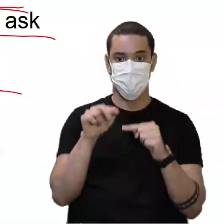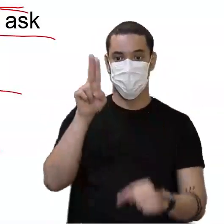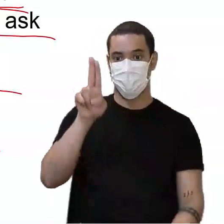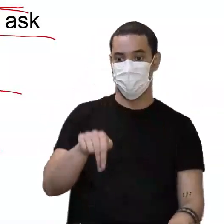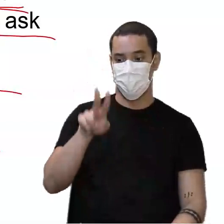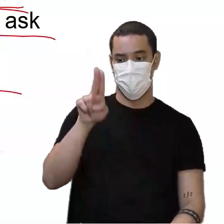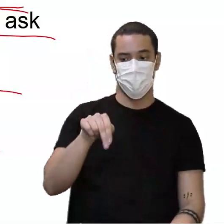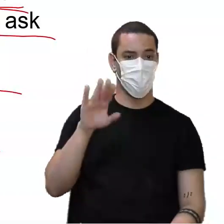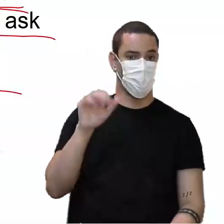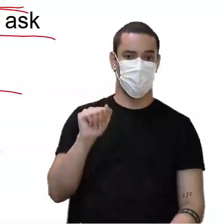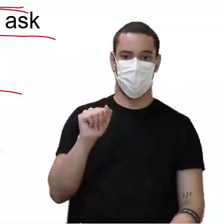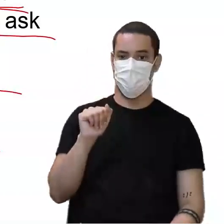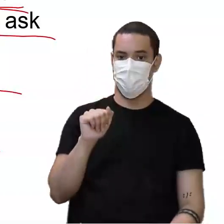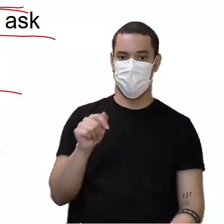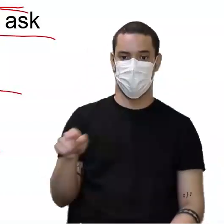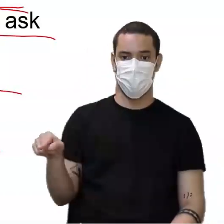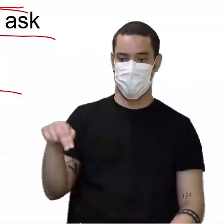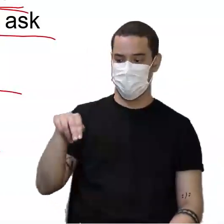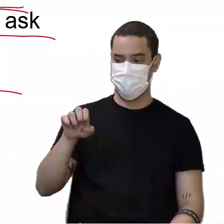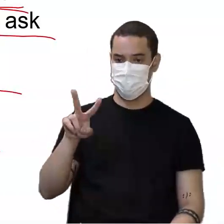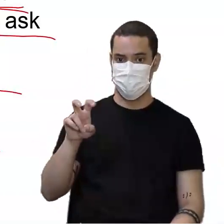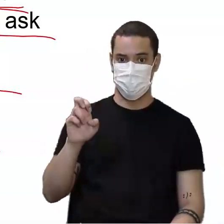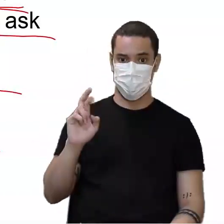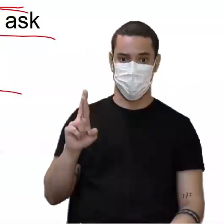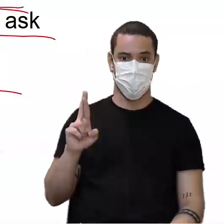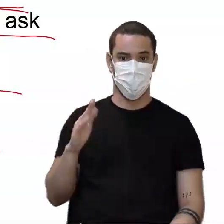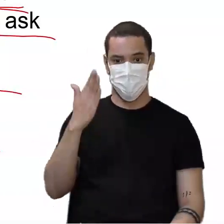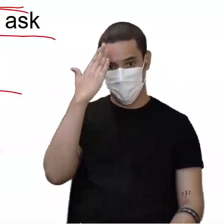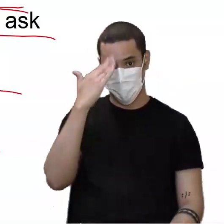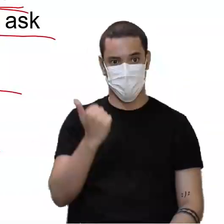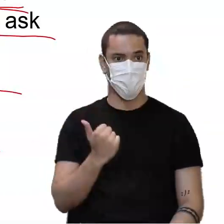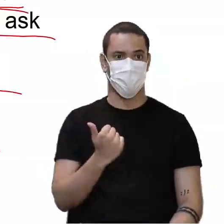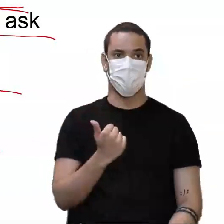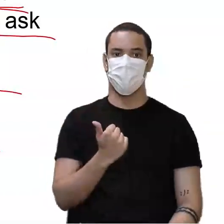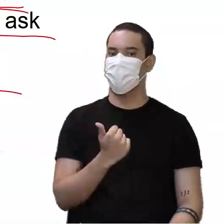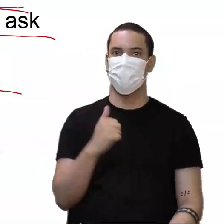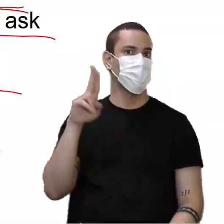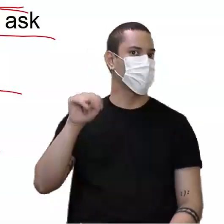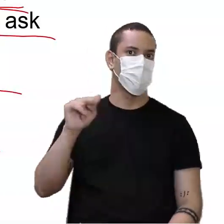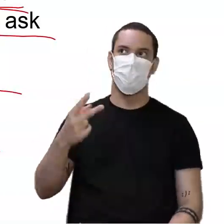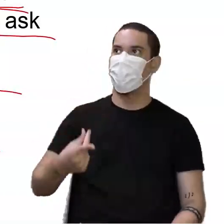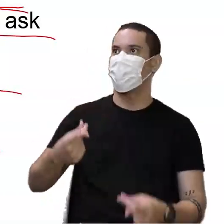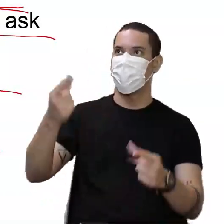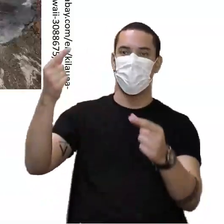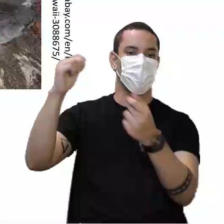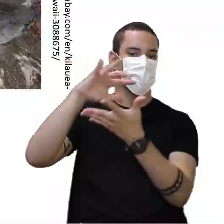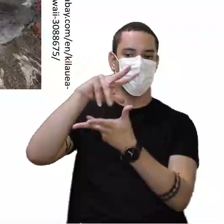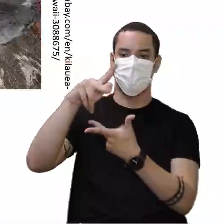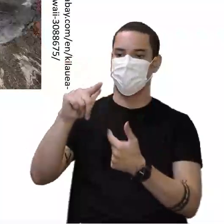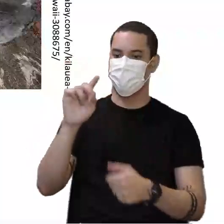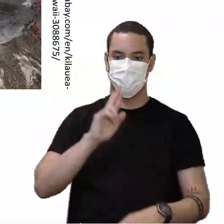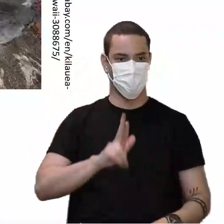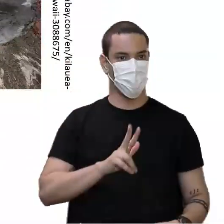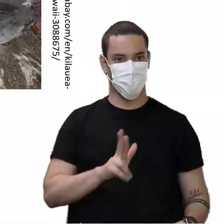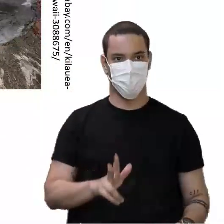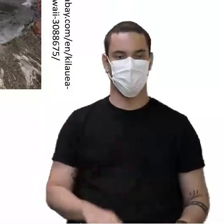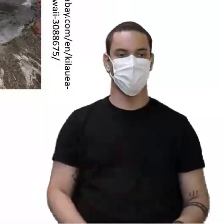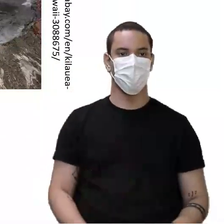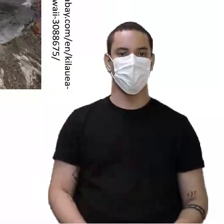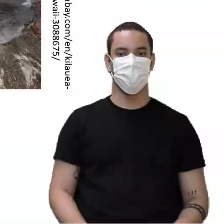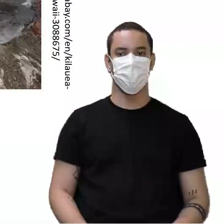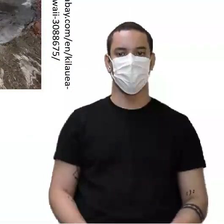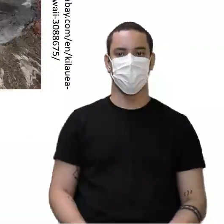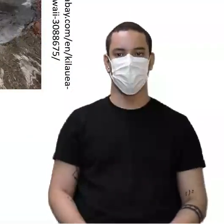já sabe que esse never é negação. Pode não ter o not, mas o never é negação. Então ele nunca esteve no espaço. Aí logo